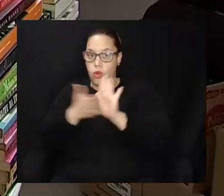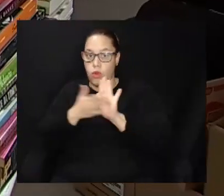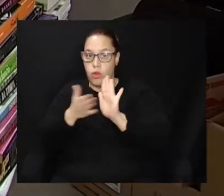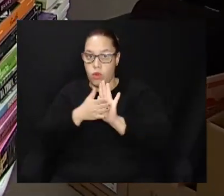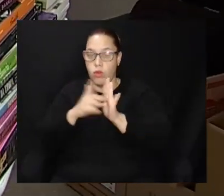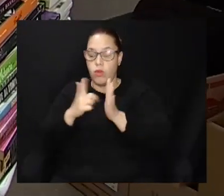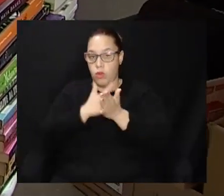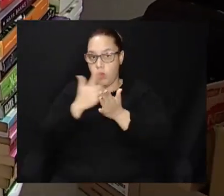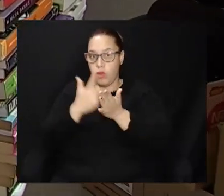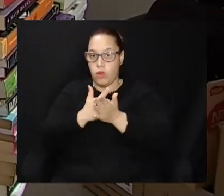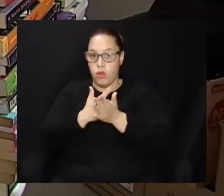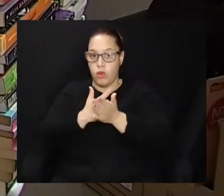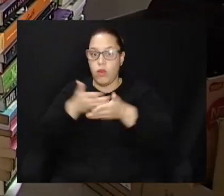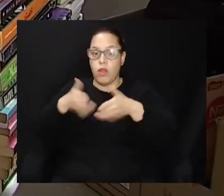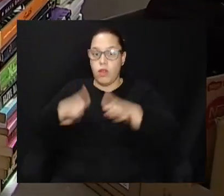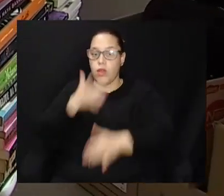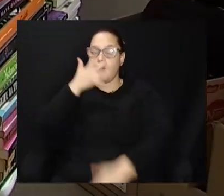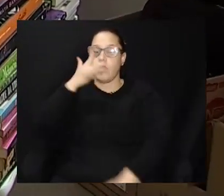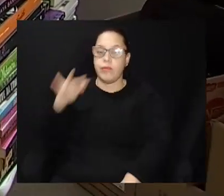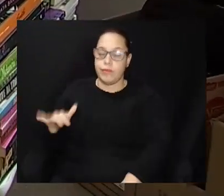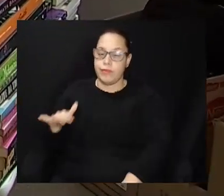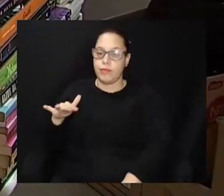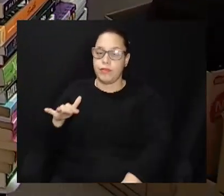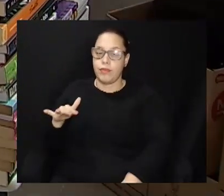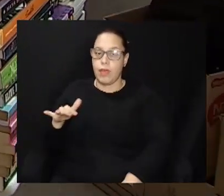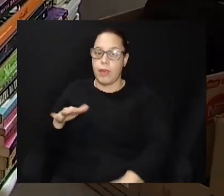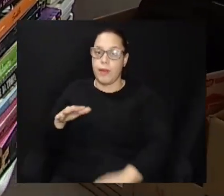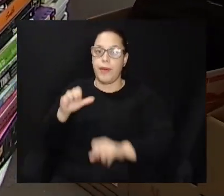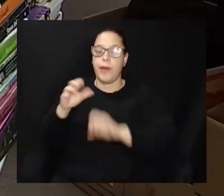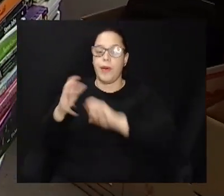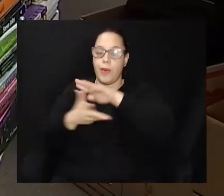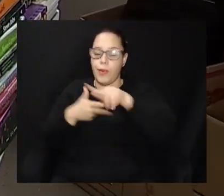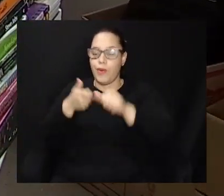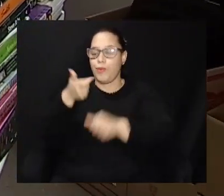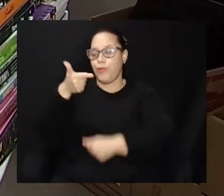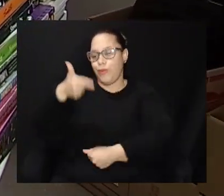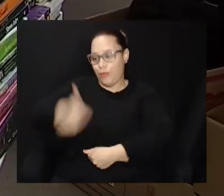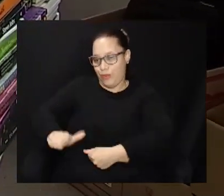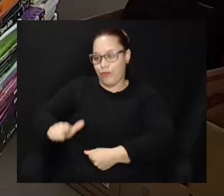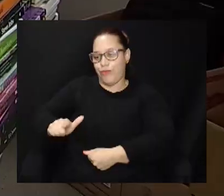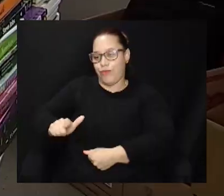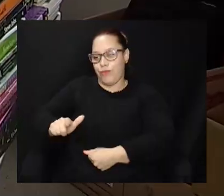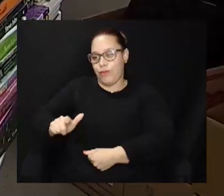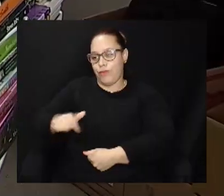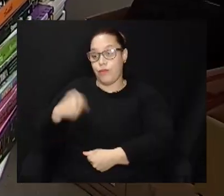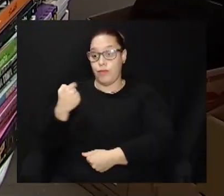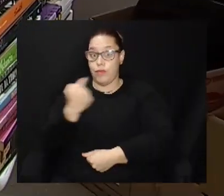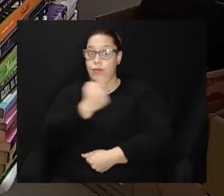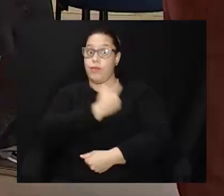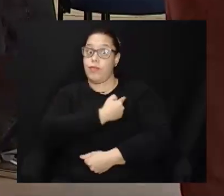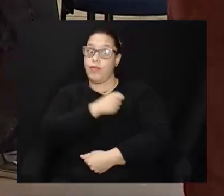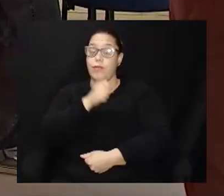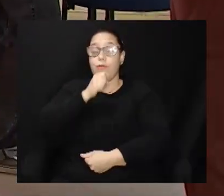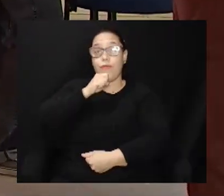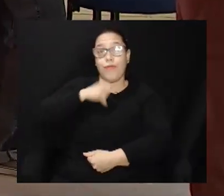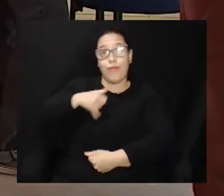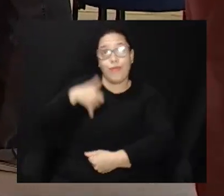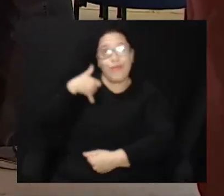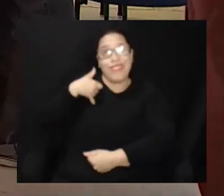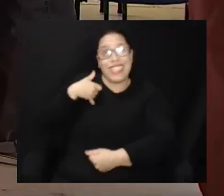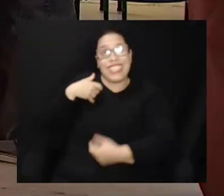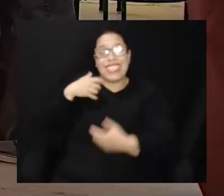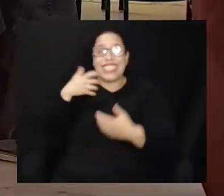nasceu uma criança, o mundo recomeçou. Nós, mais velhos, estamos meio perdidos já, né? A gente